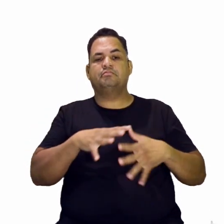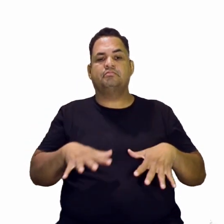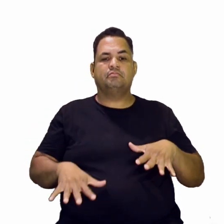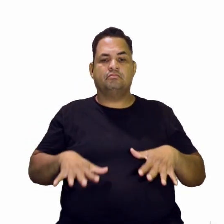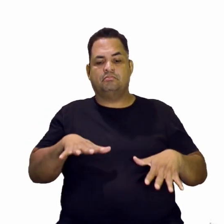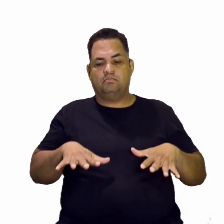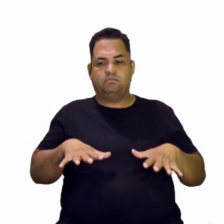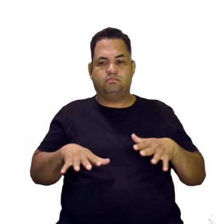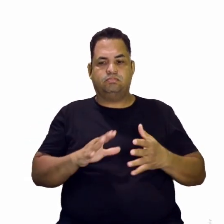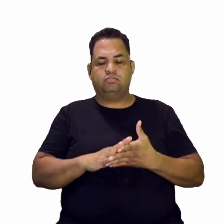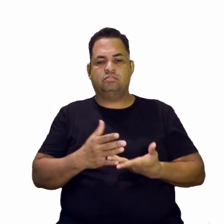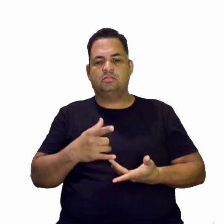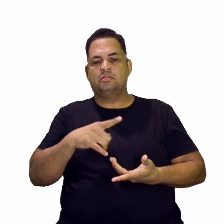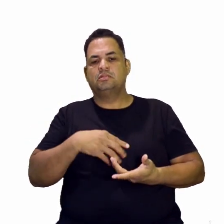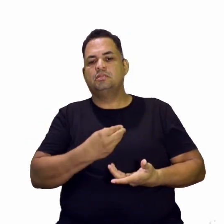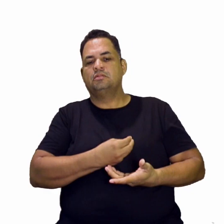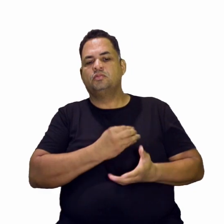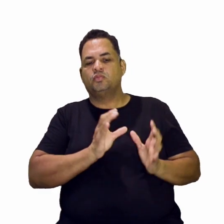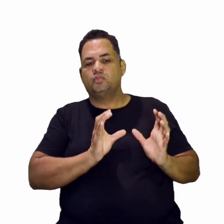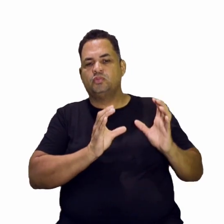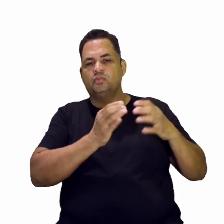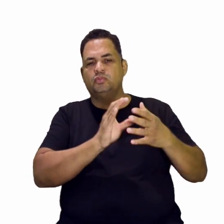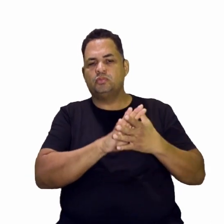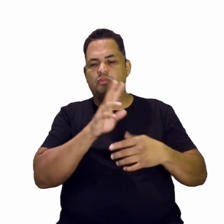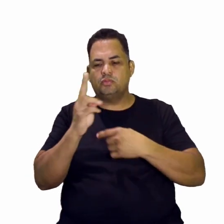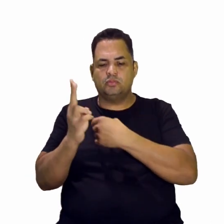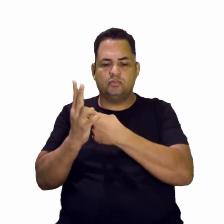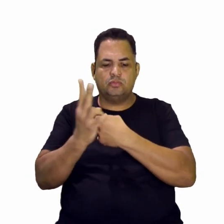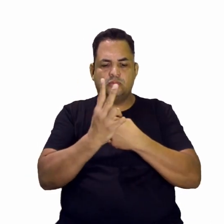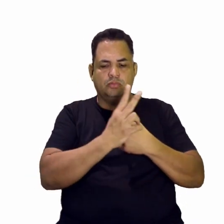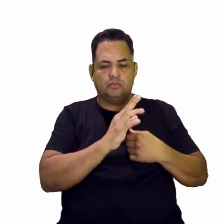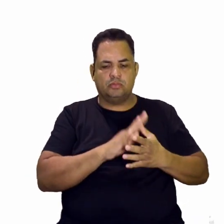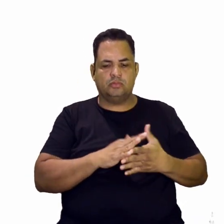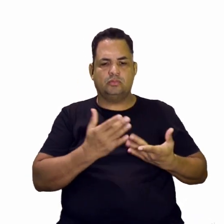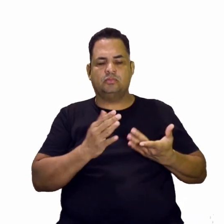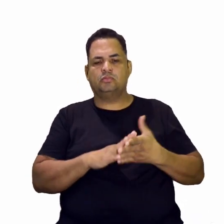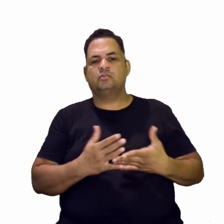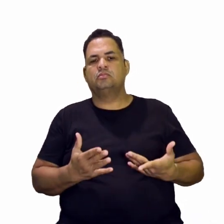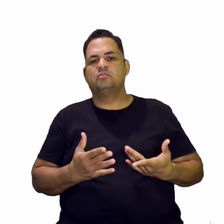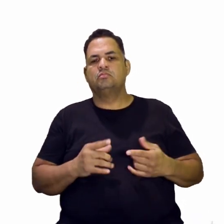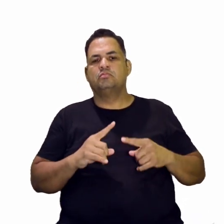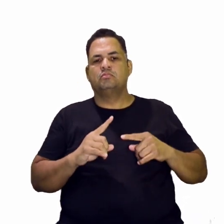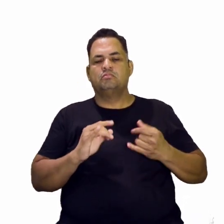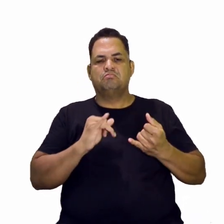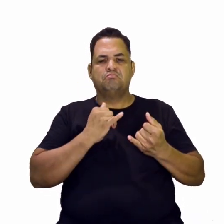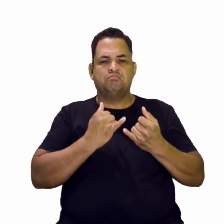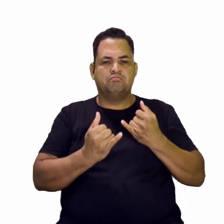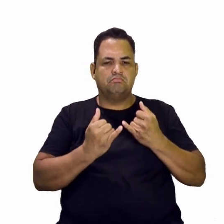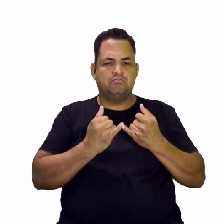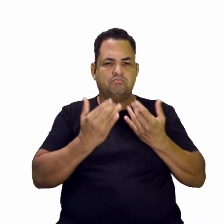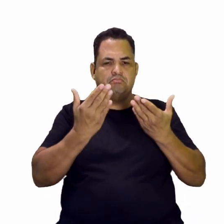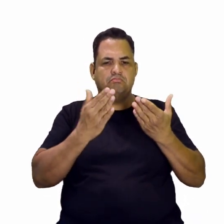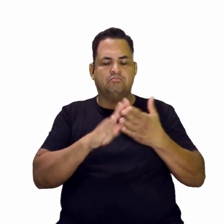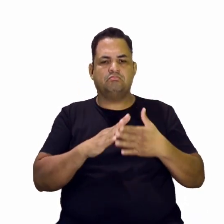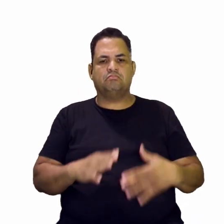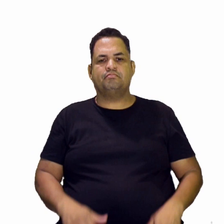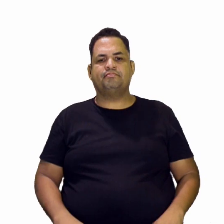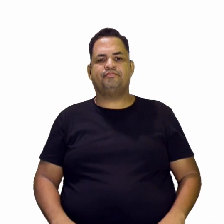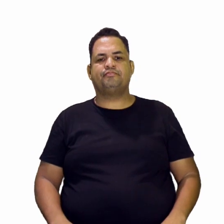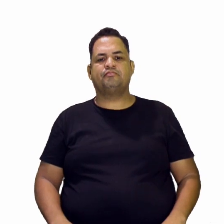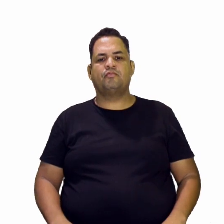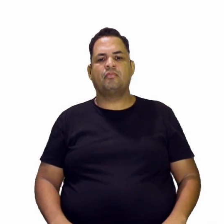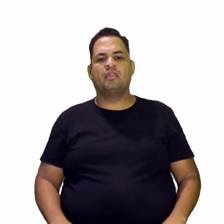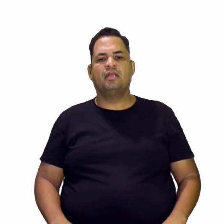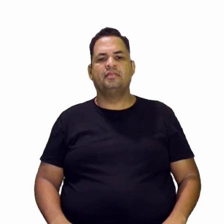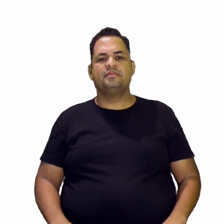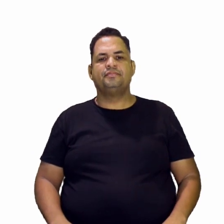sempre em grupos, cuidam muito bem, tem aquele cuidado parental que é muito típico, né? Desses grupos de seres vivos, tá bom? Aliás, esse